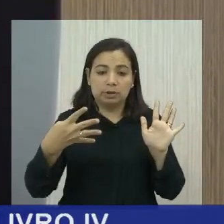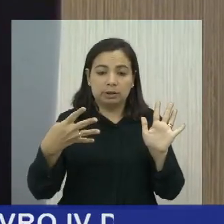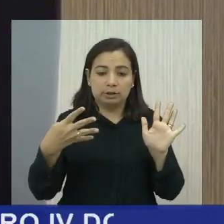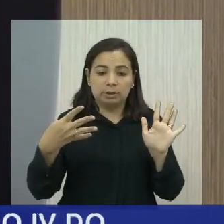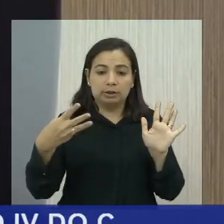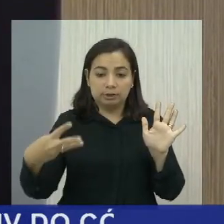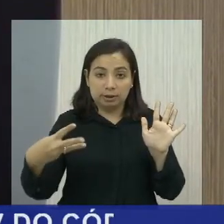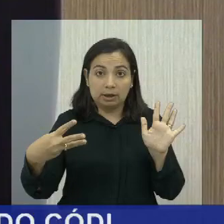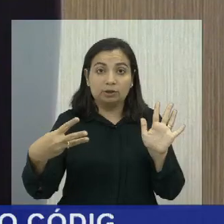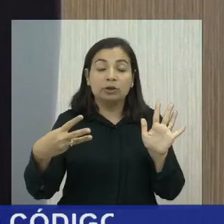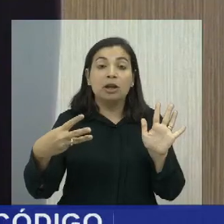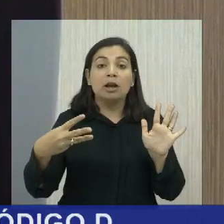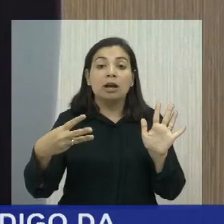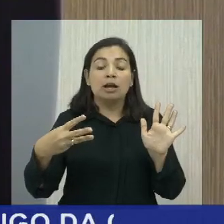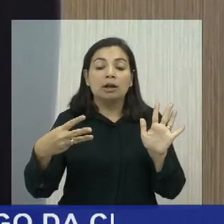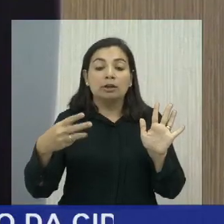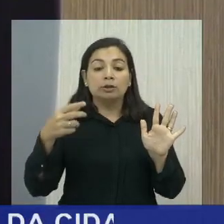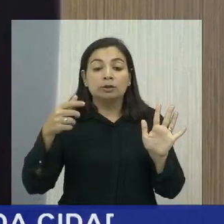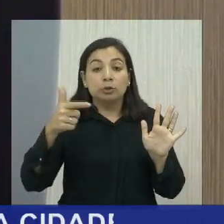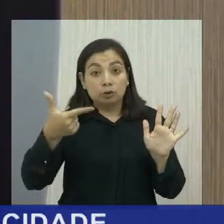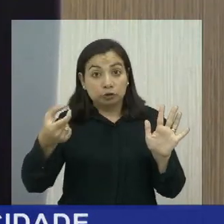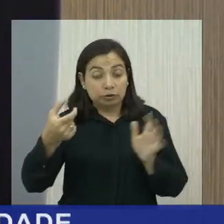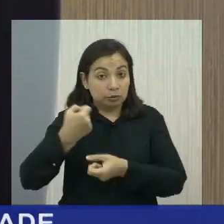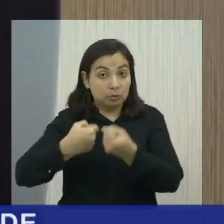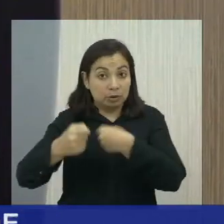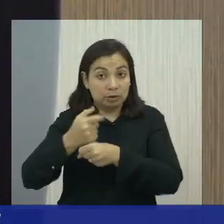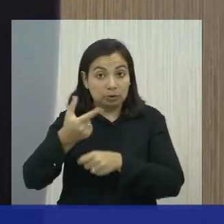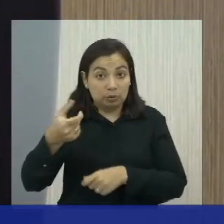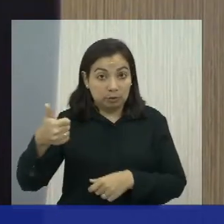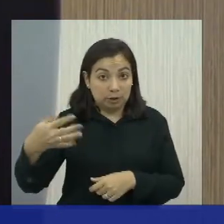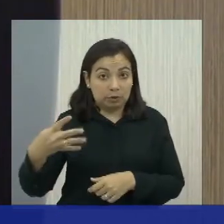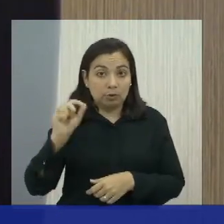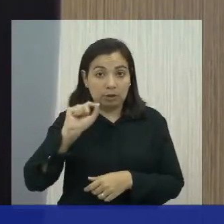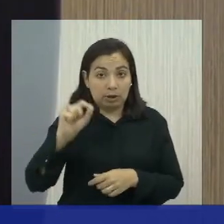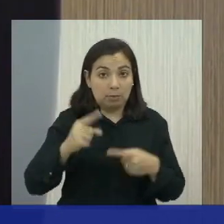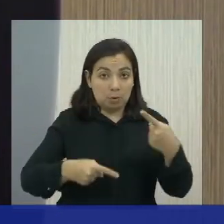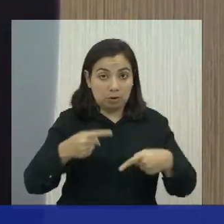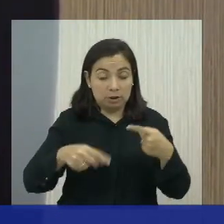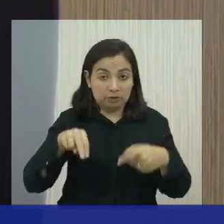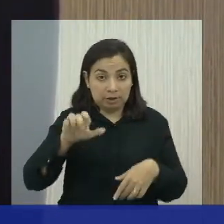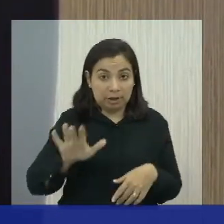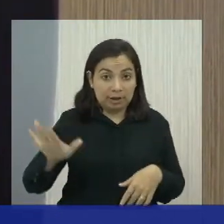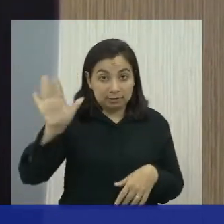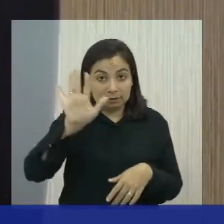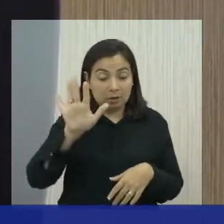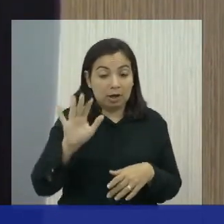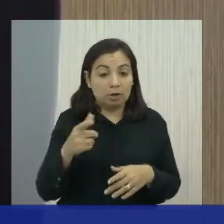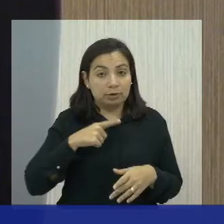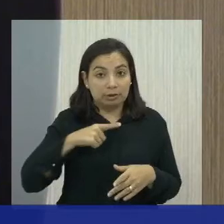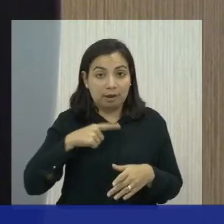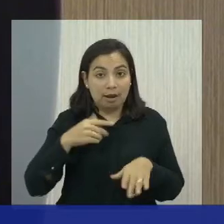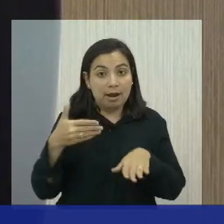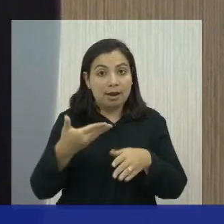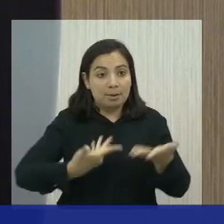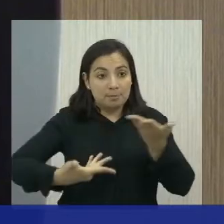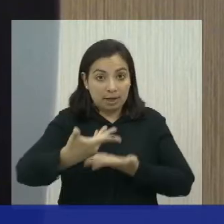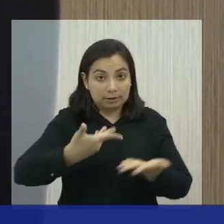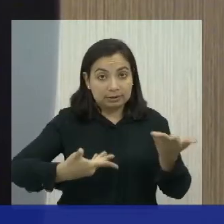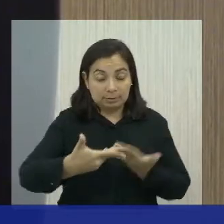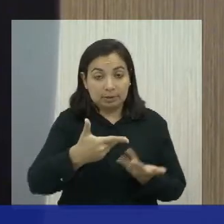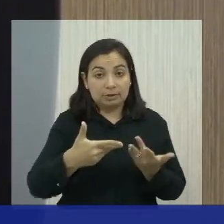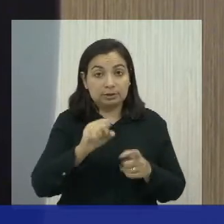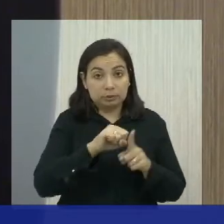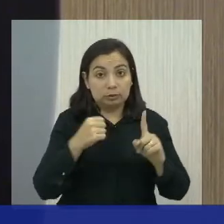8.243, de 2014, que instituiu a Política Nacional de Participação Social, né? Então, é um decreto